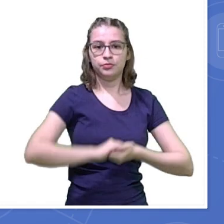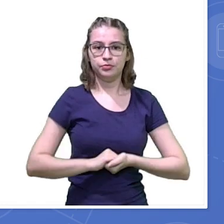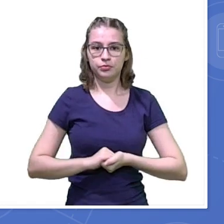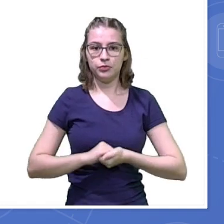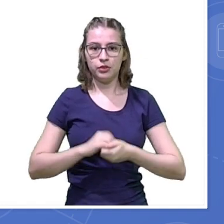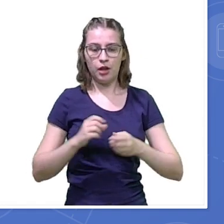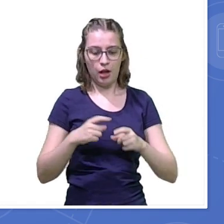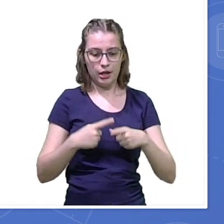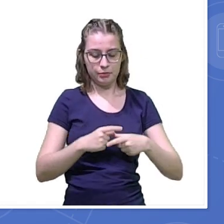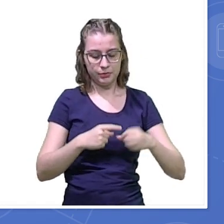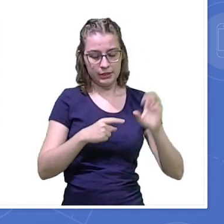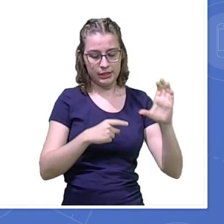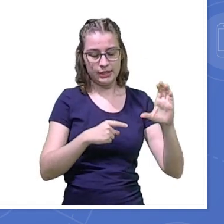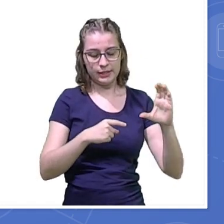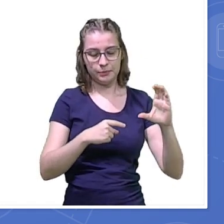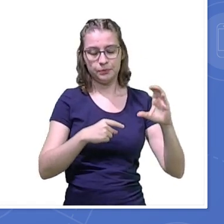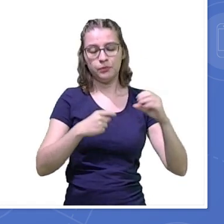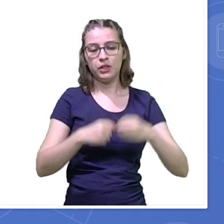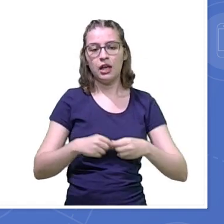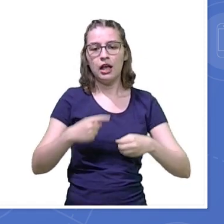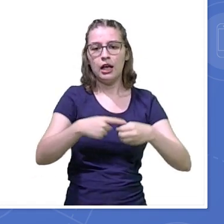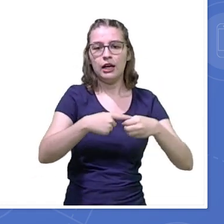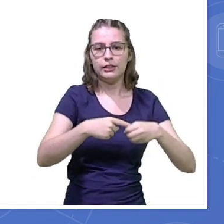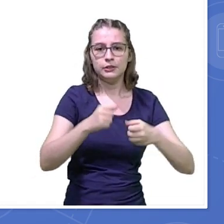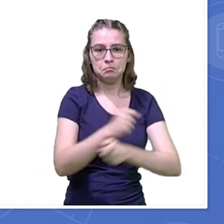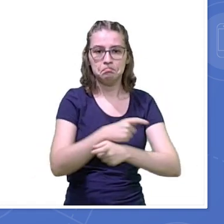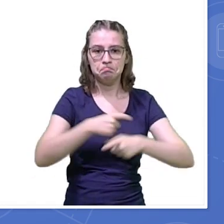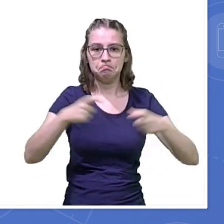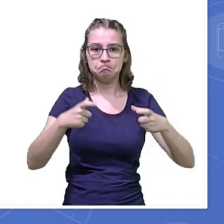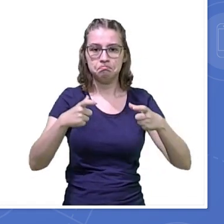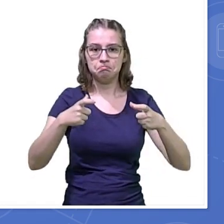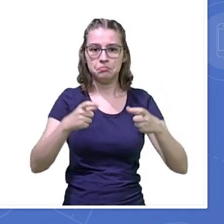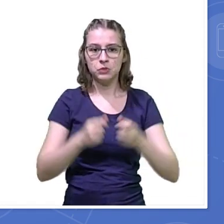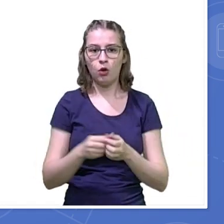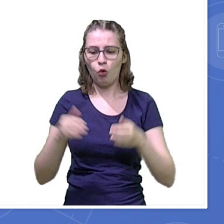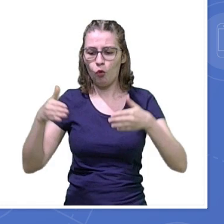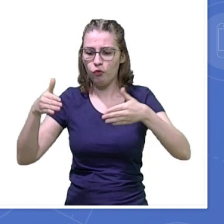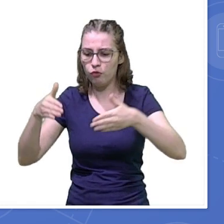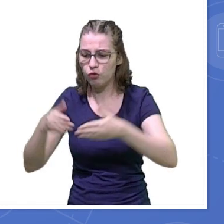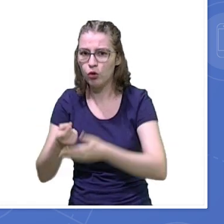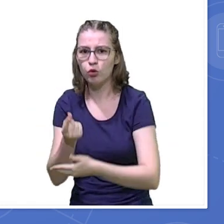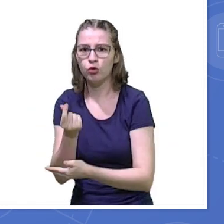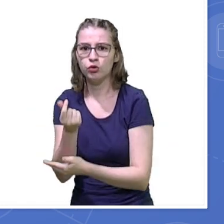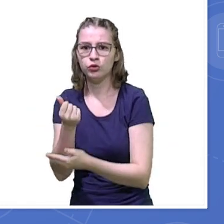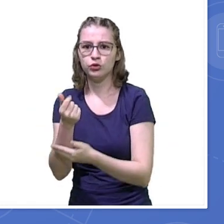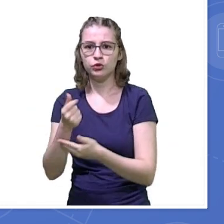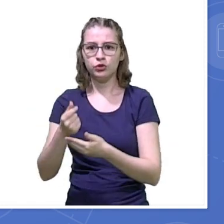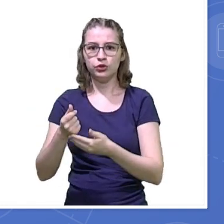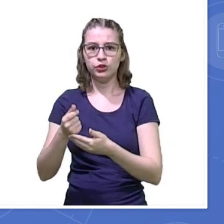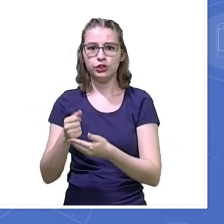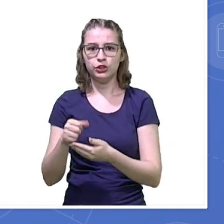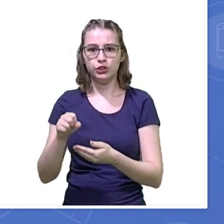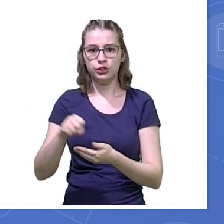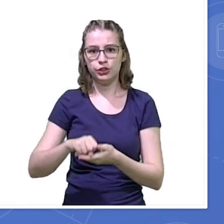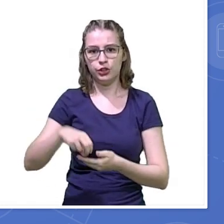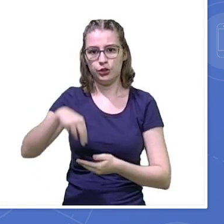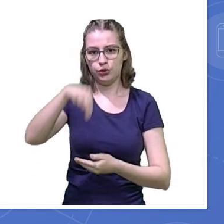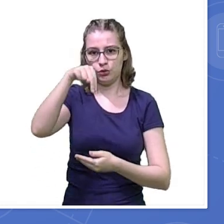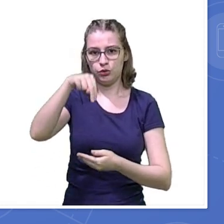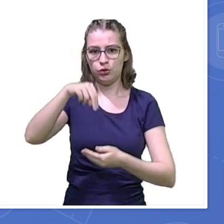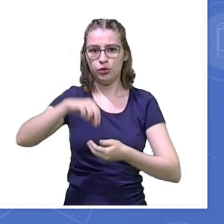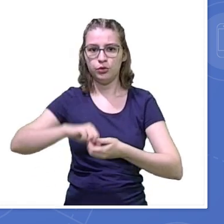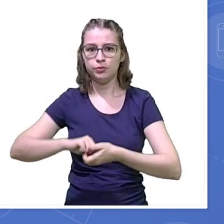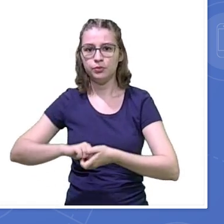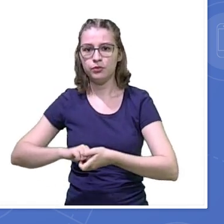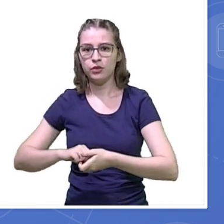urbana, migrações da região nordeste, concentrou a renda, entrando em declínio devido à concorrência da produção inglesa e holandesa